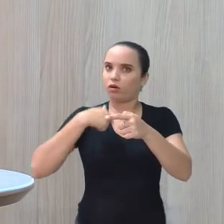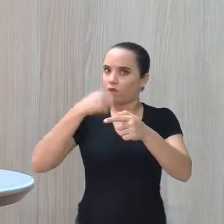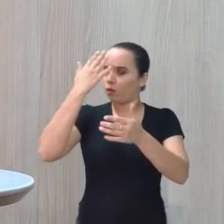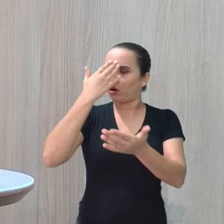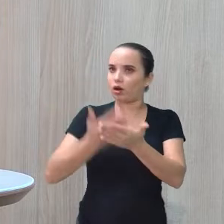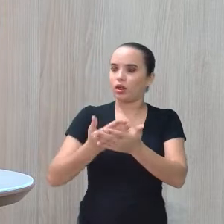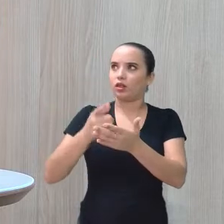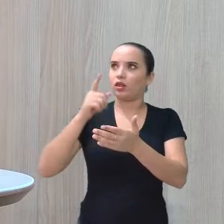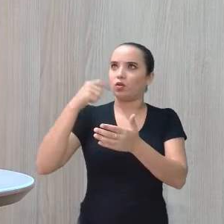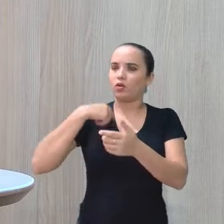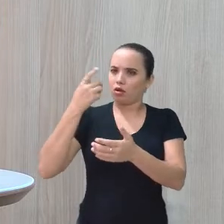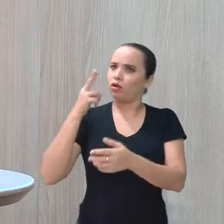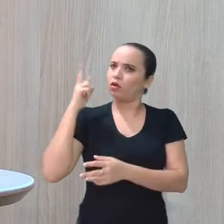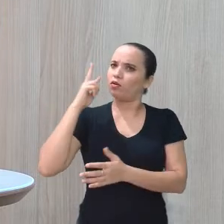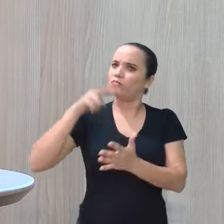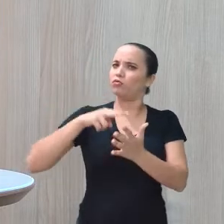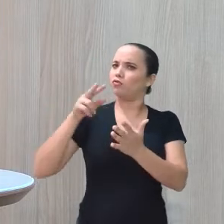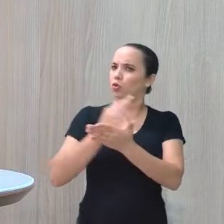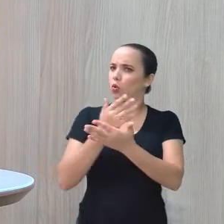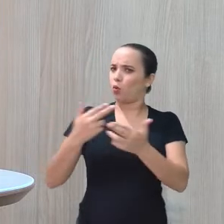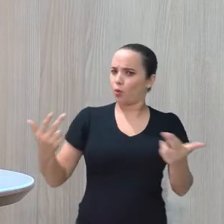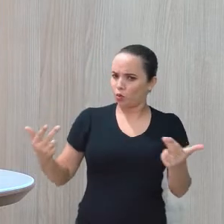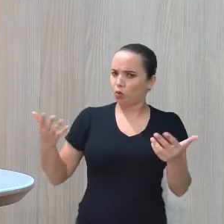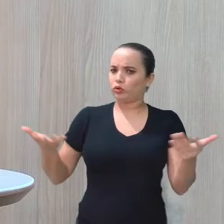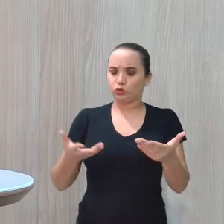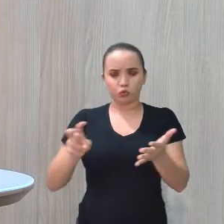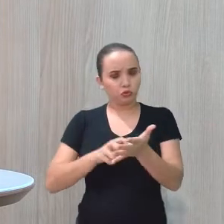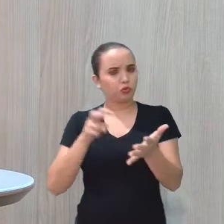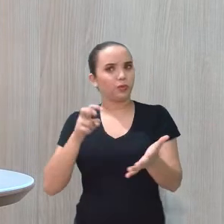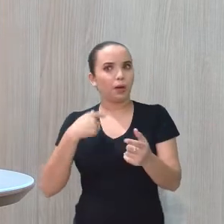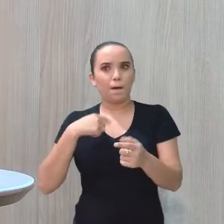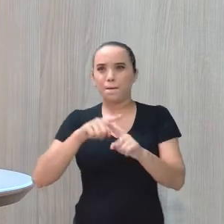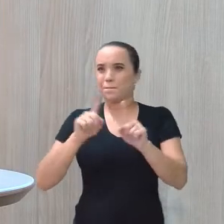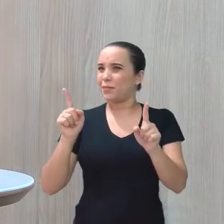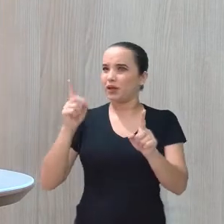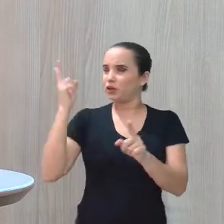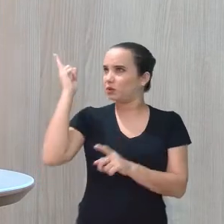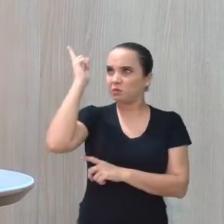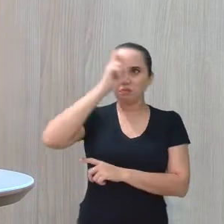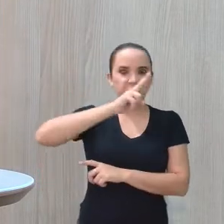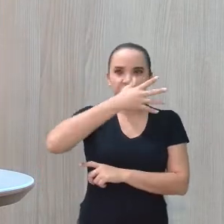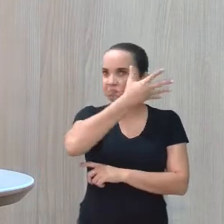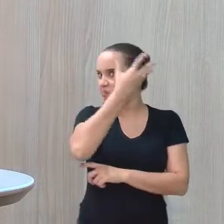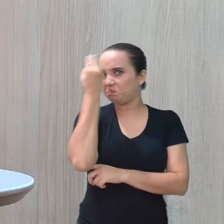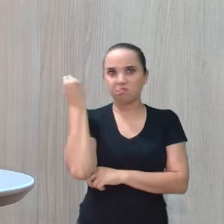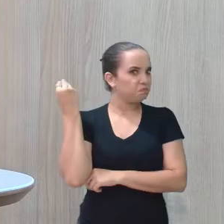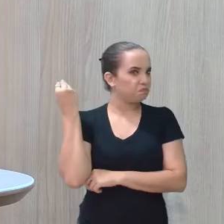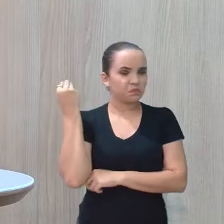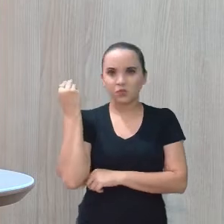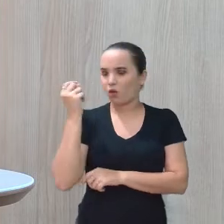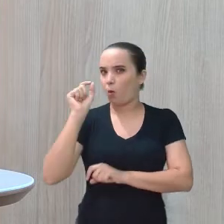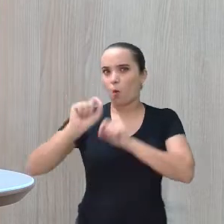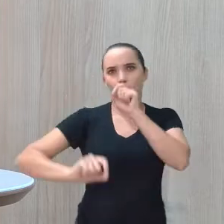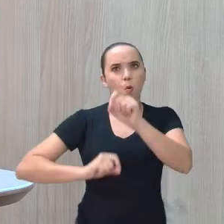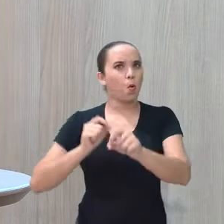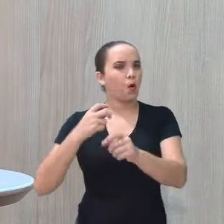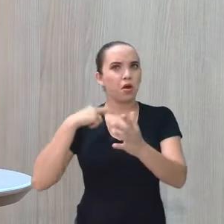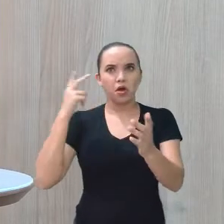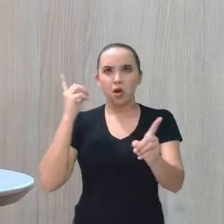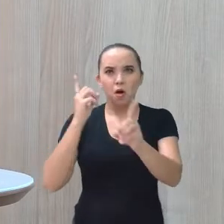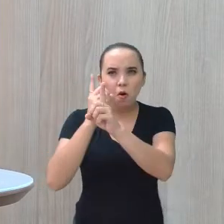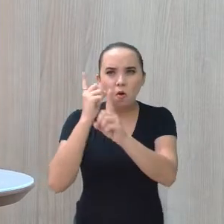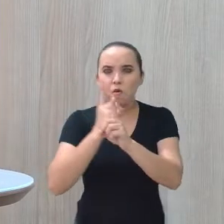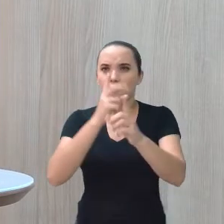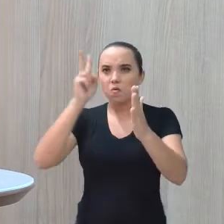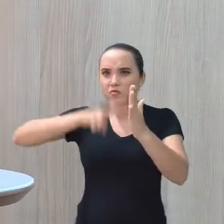alguma coisa hoje de manhã, mas assim, eu realmente não lembro do que foi mais importante, assim, do que foi mais chocante.